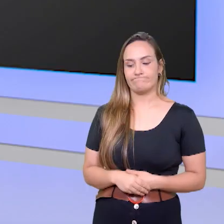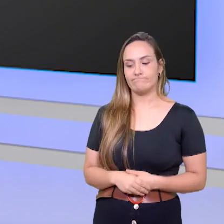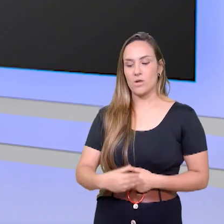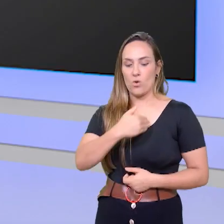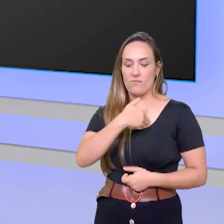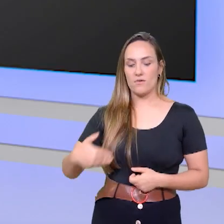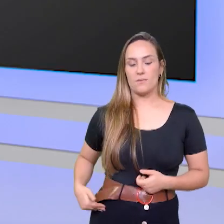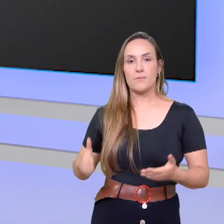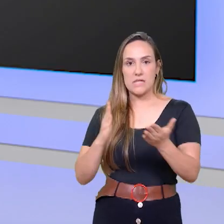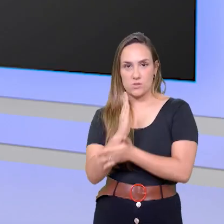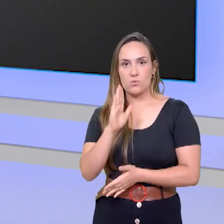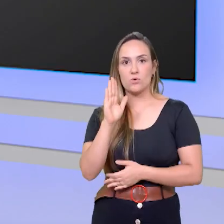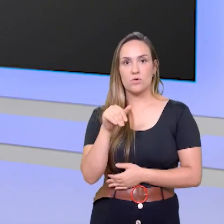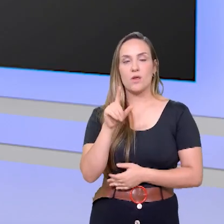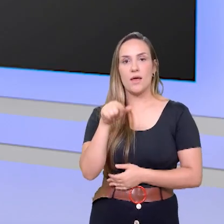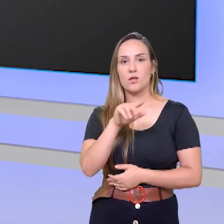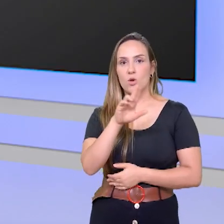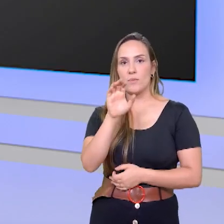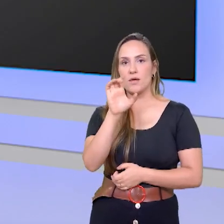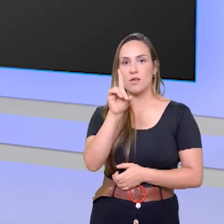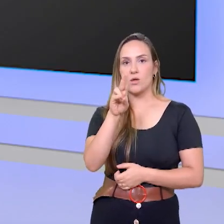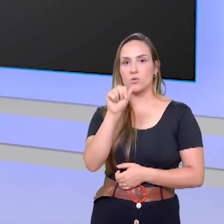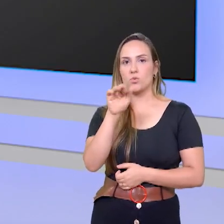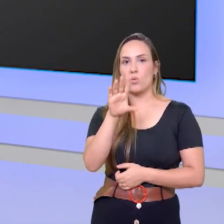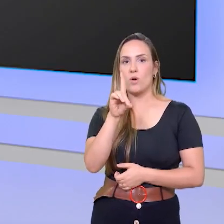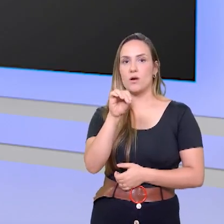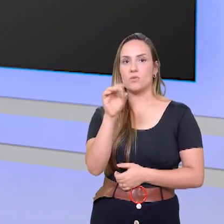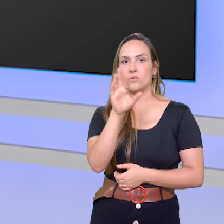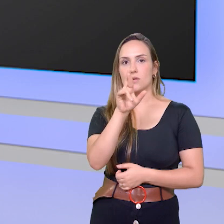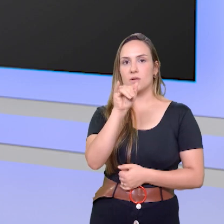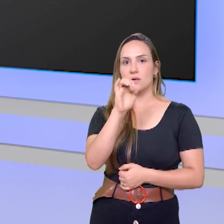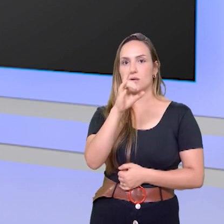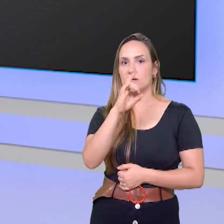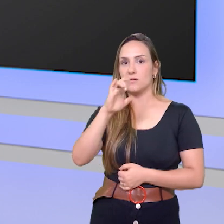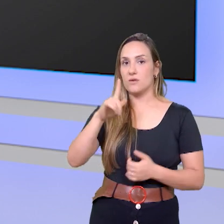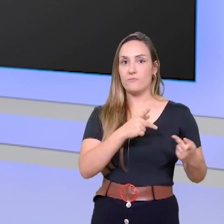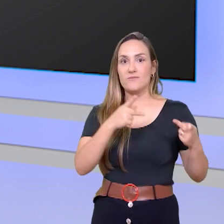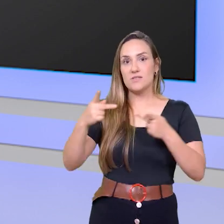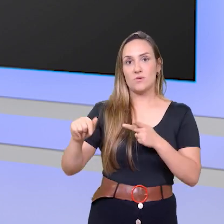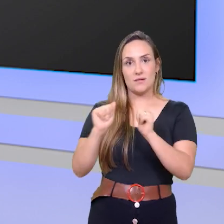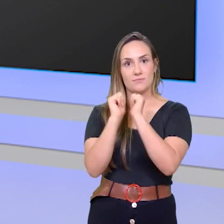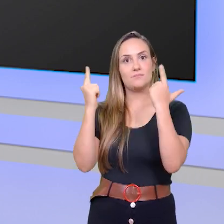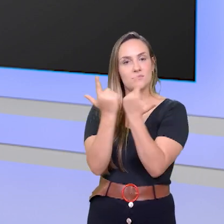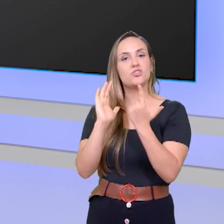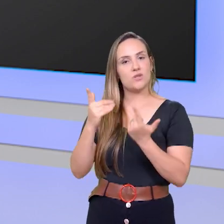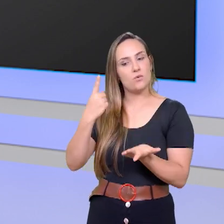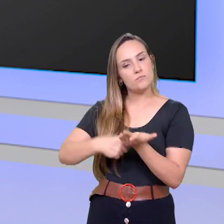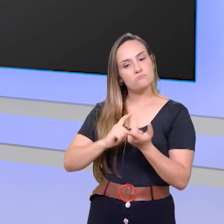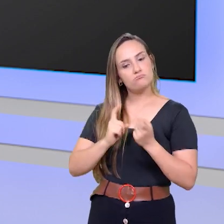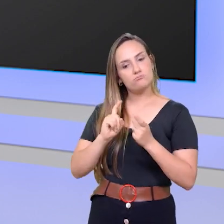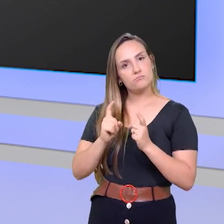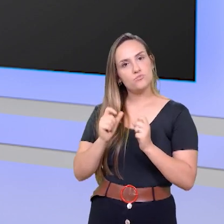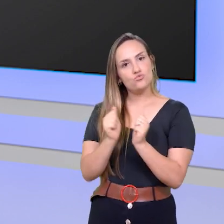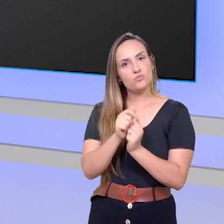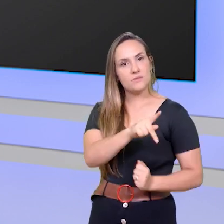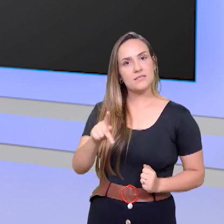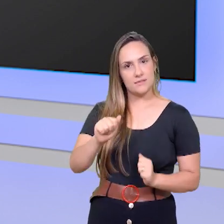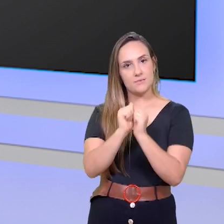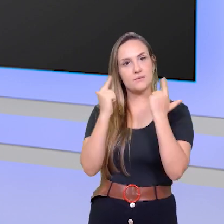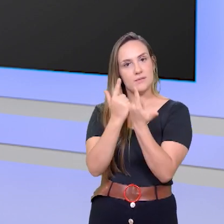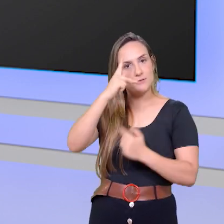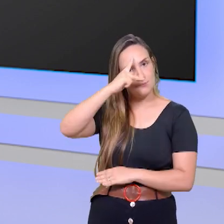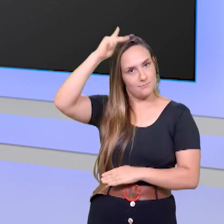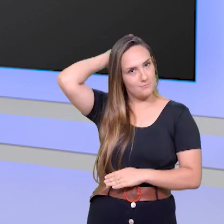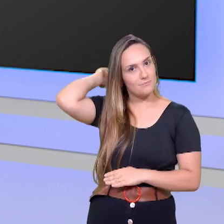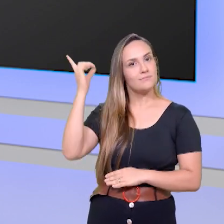O governador eleito Eduardo Riedel fez uma visita à Assembleia Legislativa e se reuniu com o presidente da